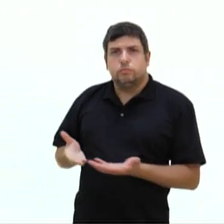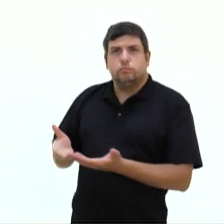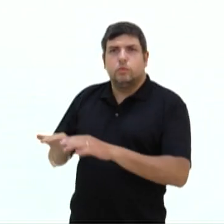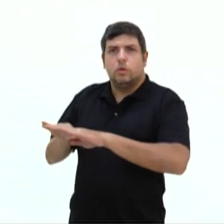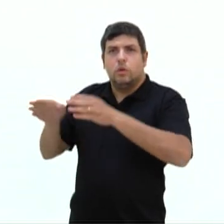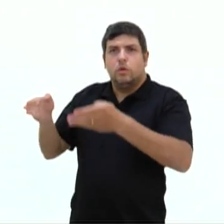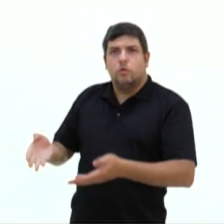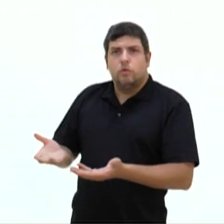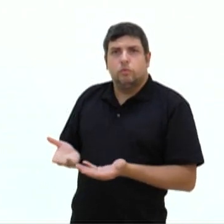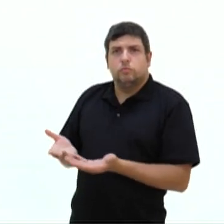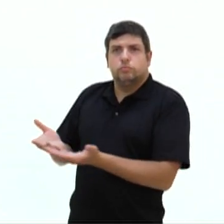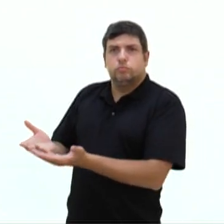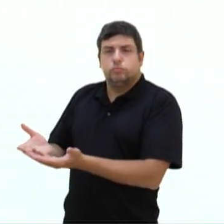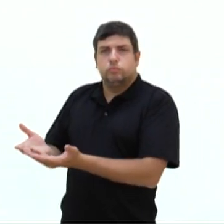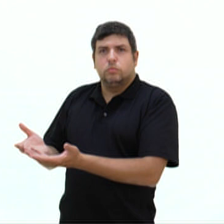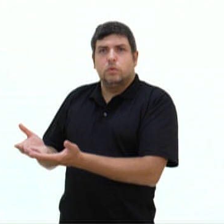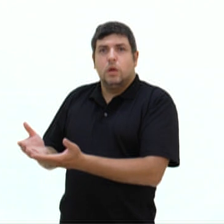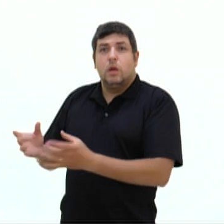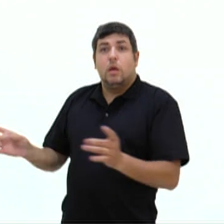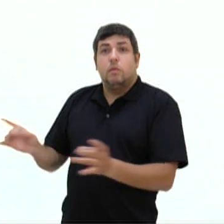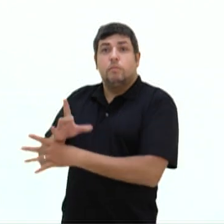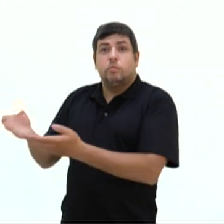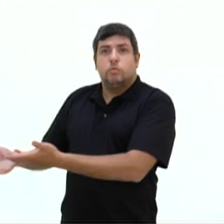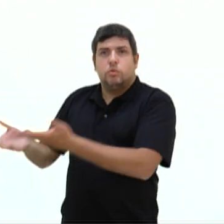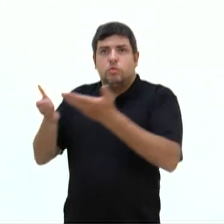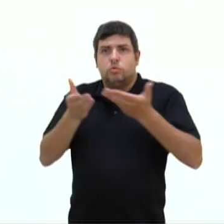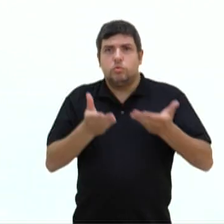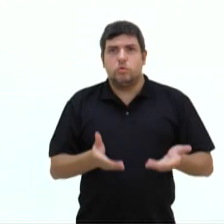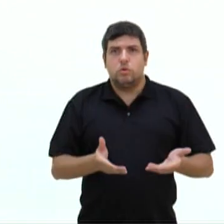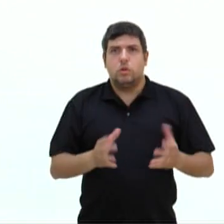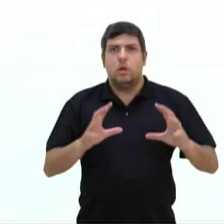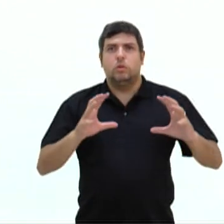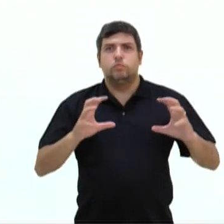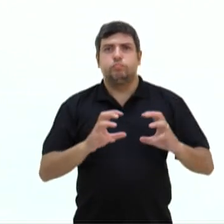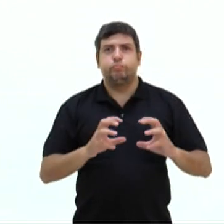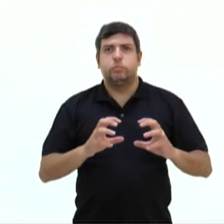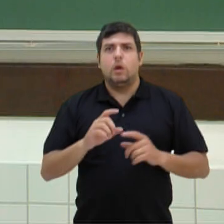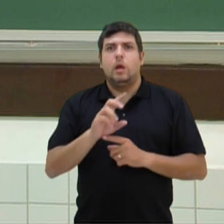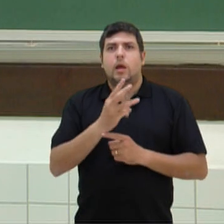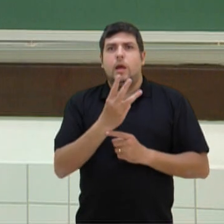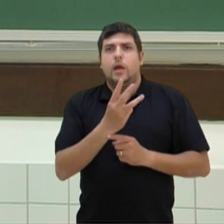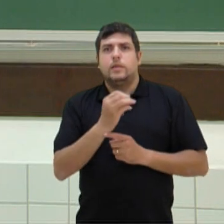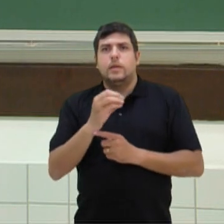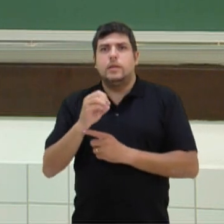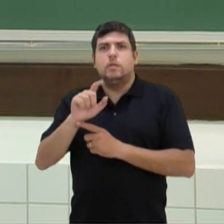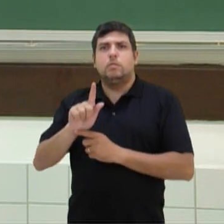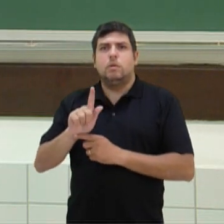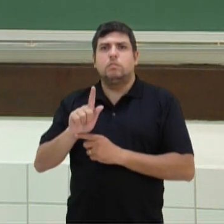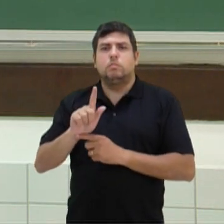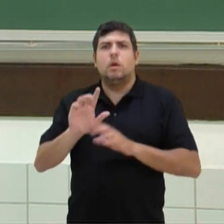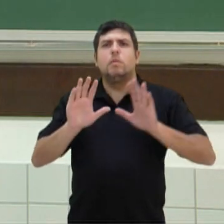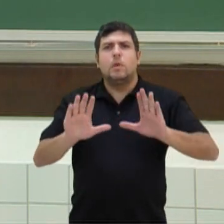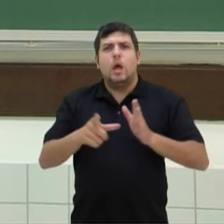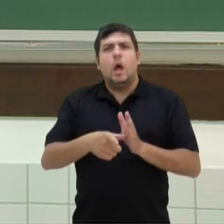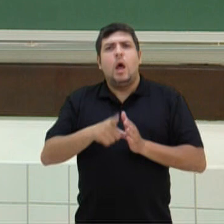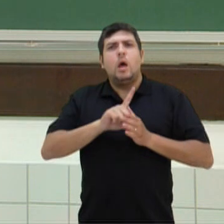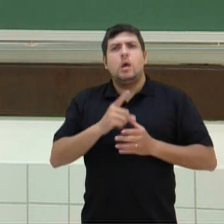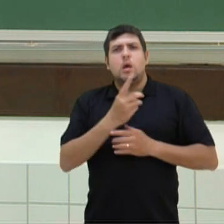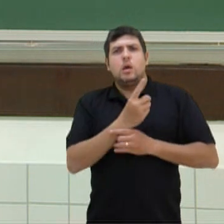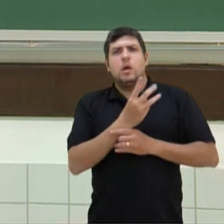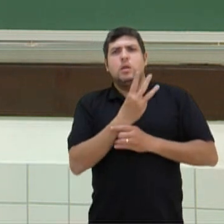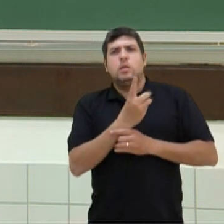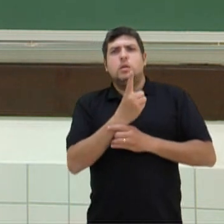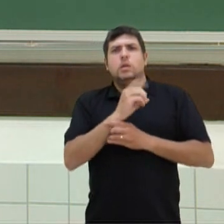o bolo no prato, eu vou ter 300 gramas. Aí você pode estar se perguntando, professora, aonde que foi parar essas 10 gramas de